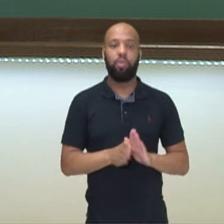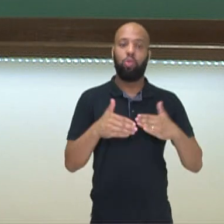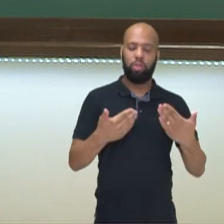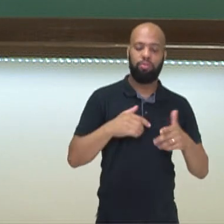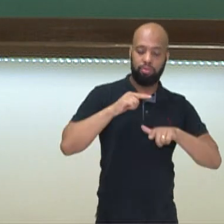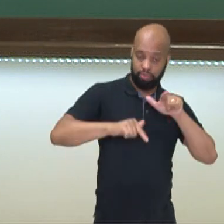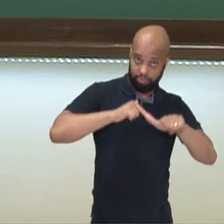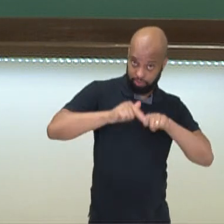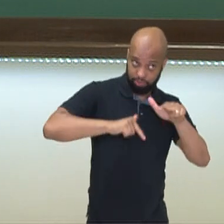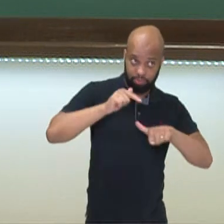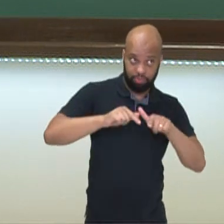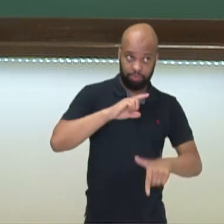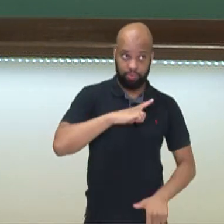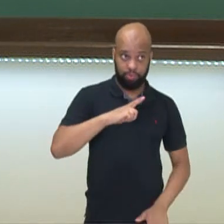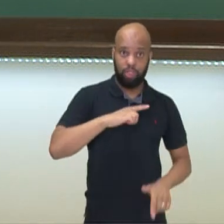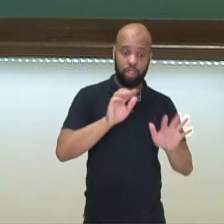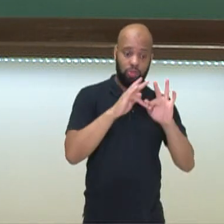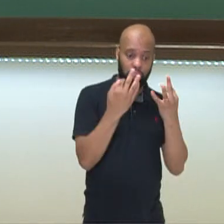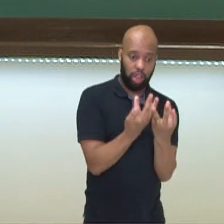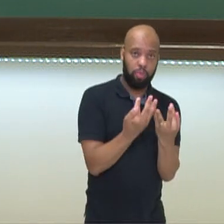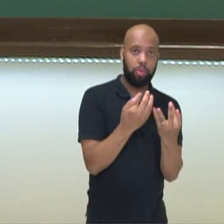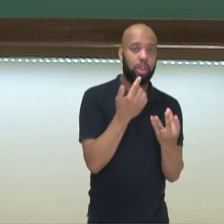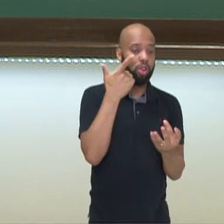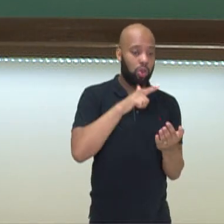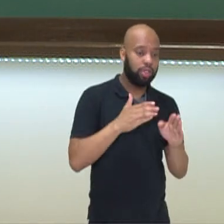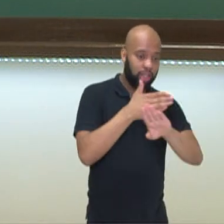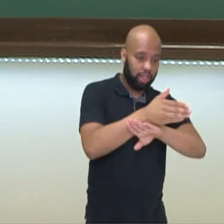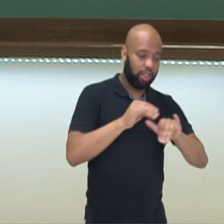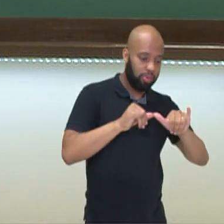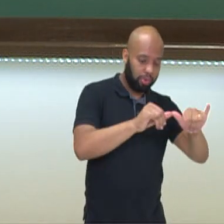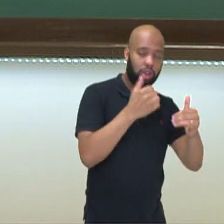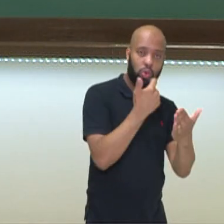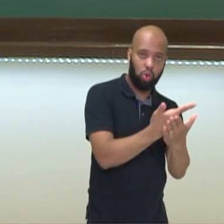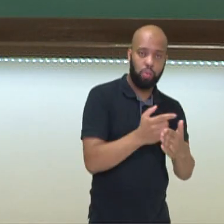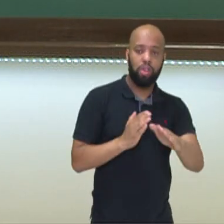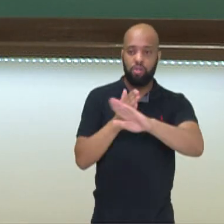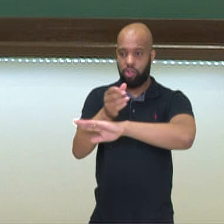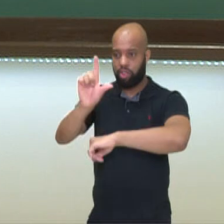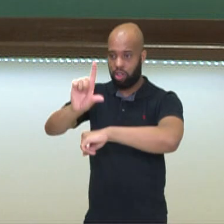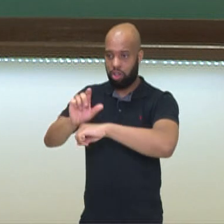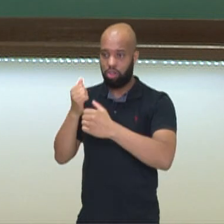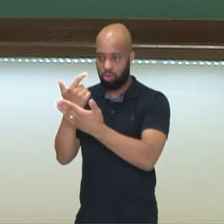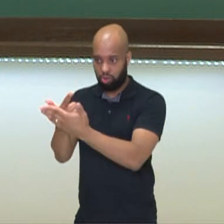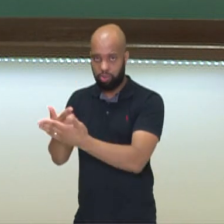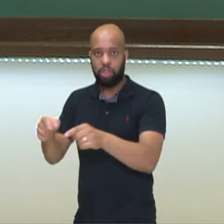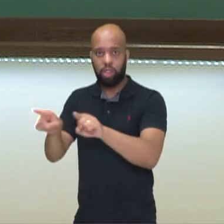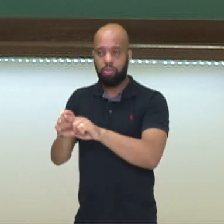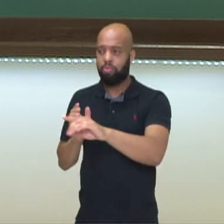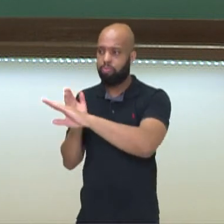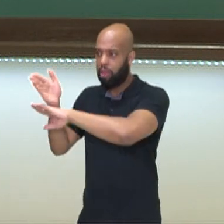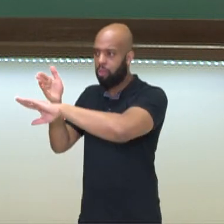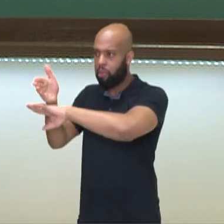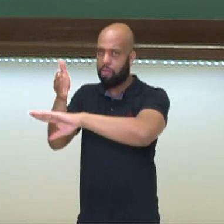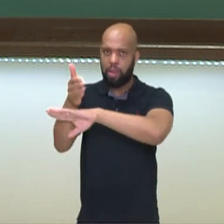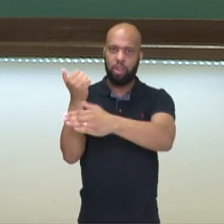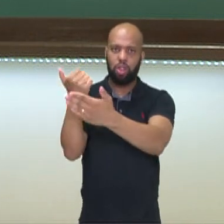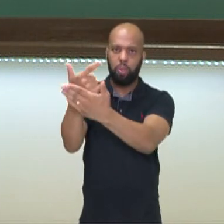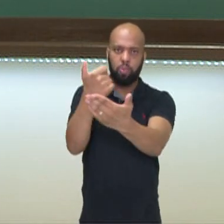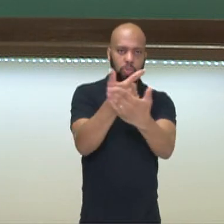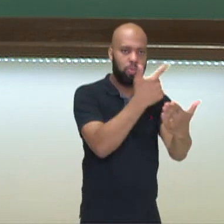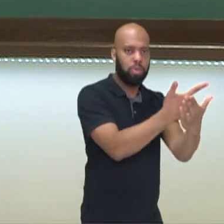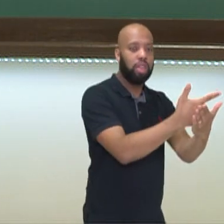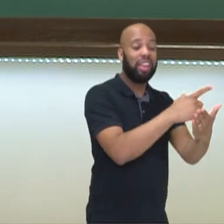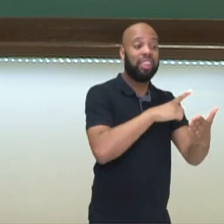com o emprego, a família gasta no supermercado, gasta na loja, gasta em outros lugares, gerando